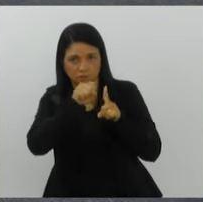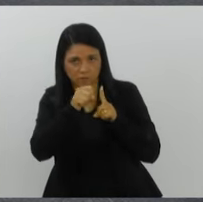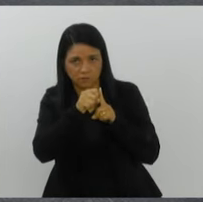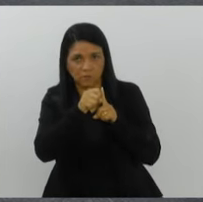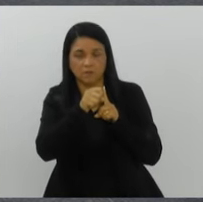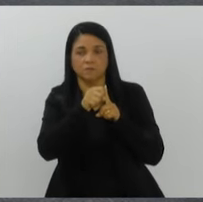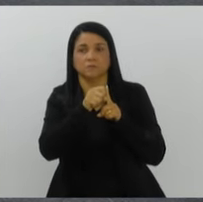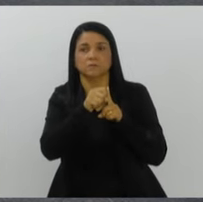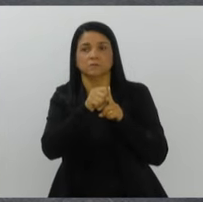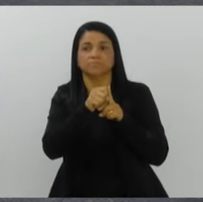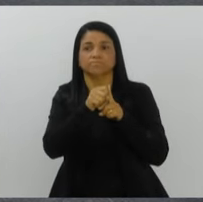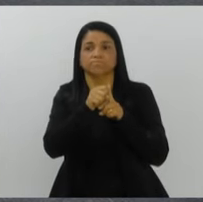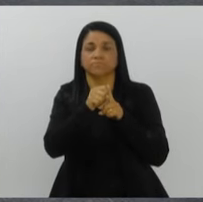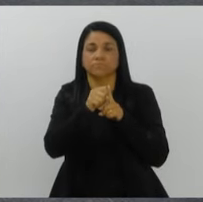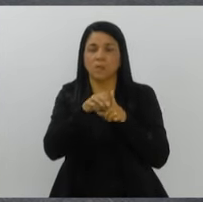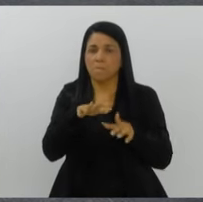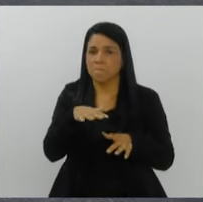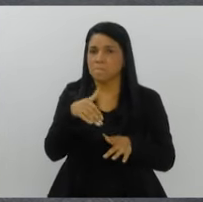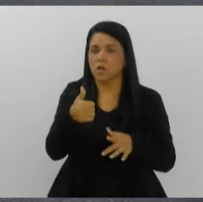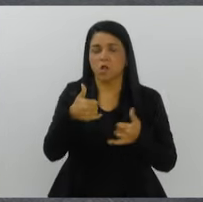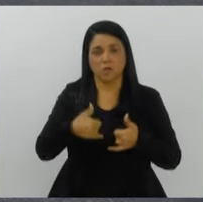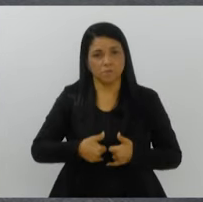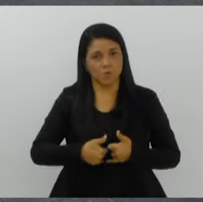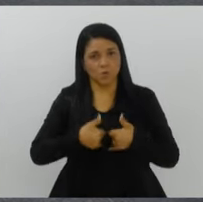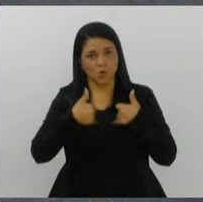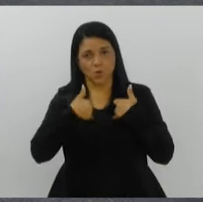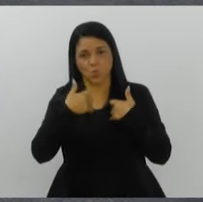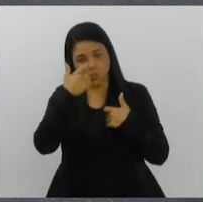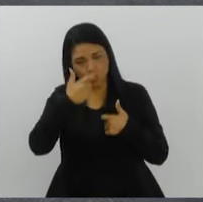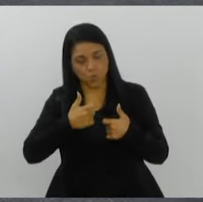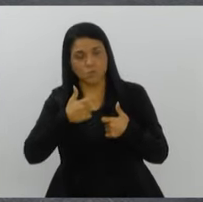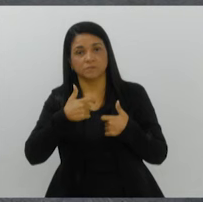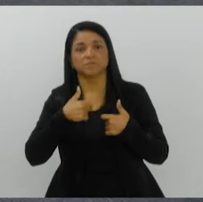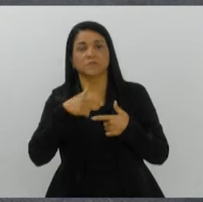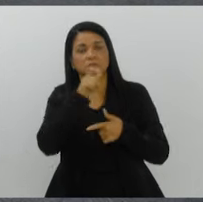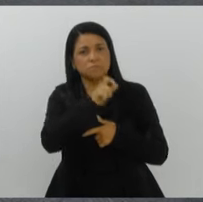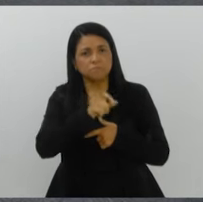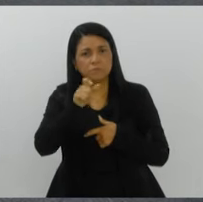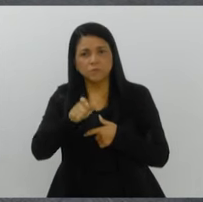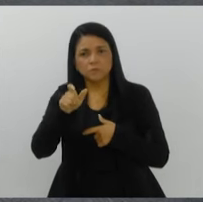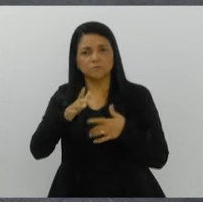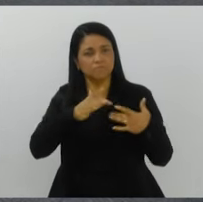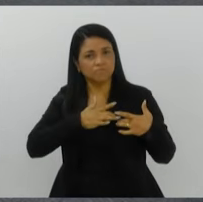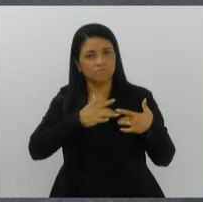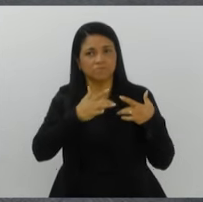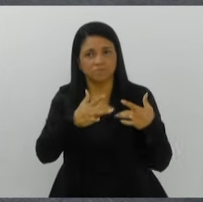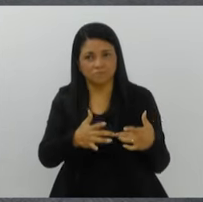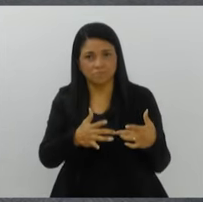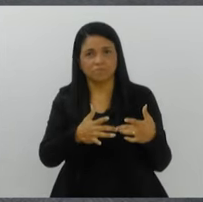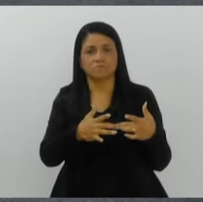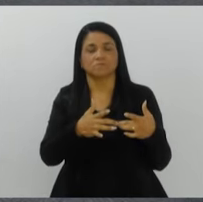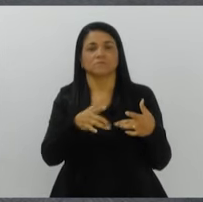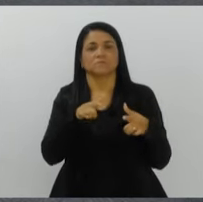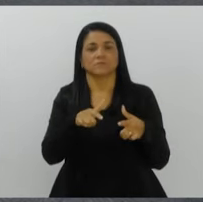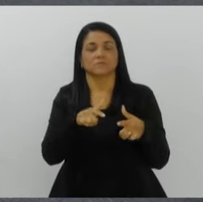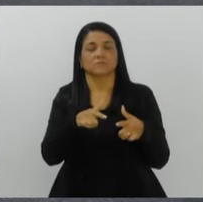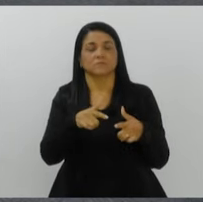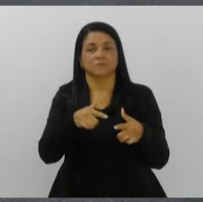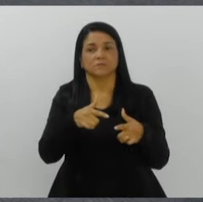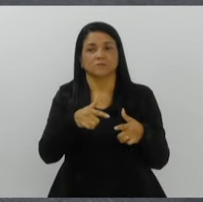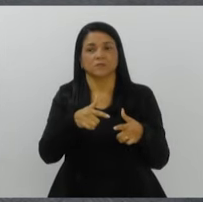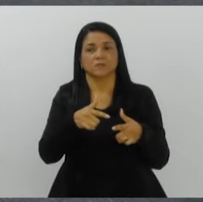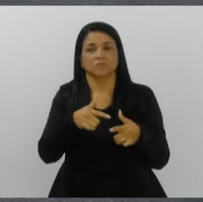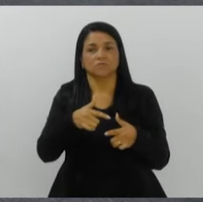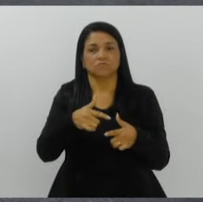que engrandece e me honra muito saber que essas pessoas estão solidárias diante de mais